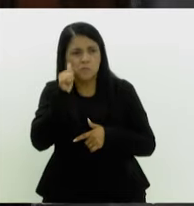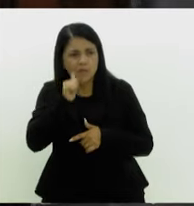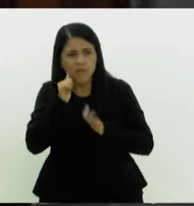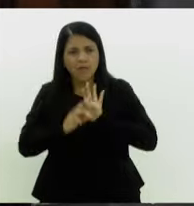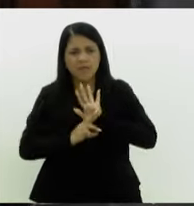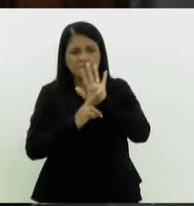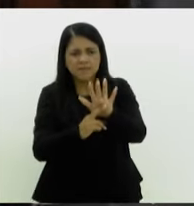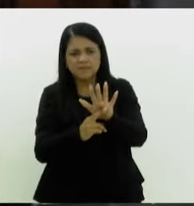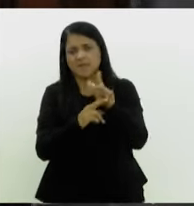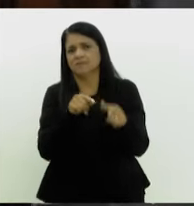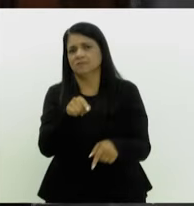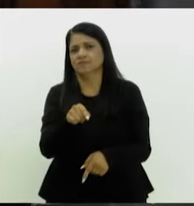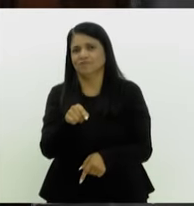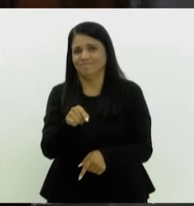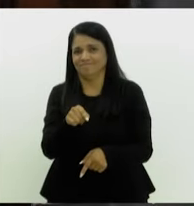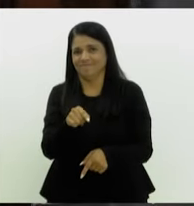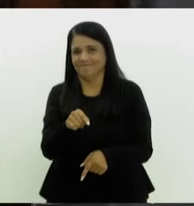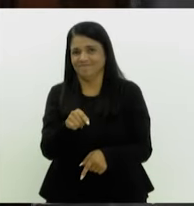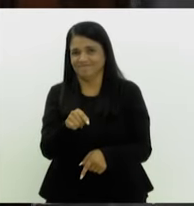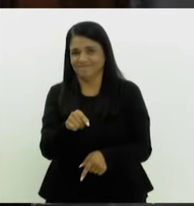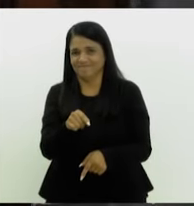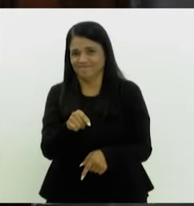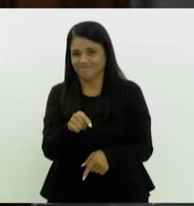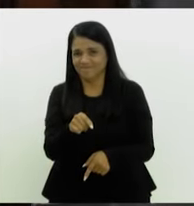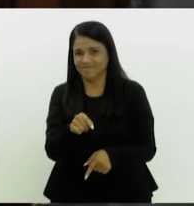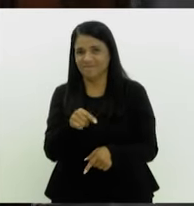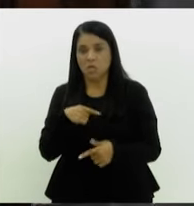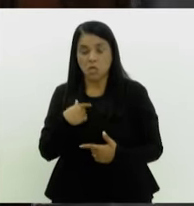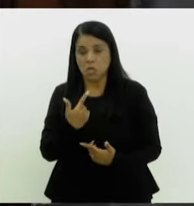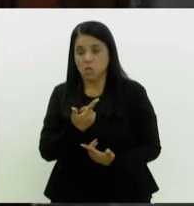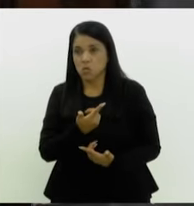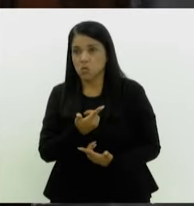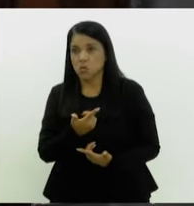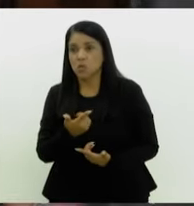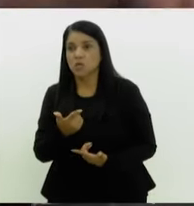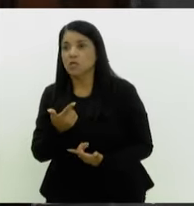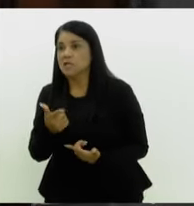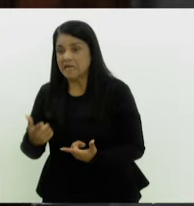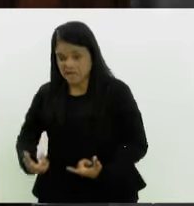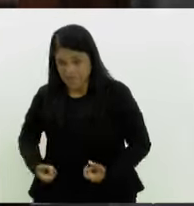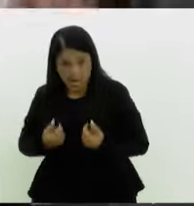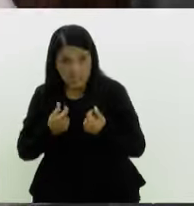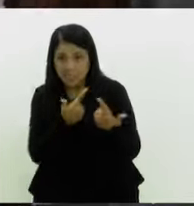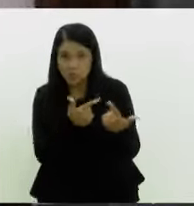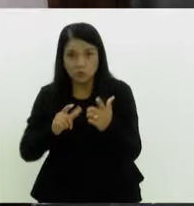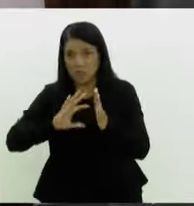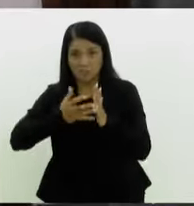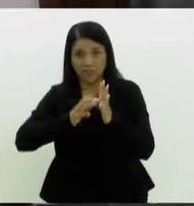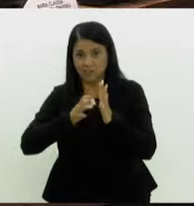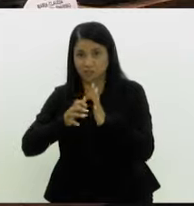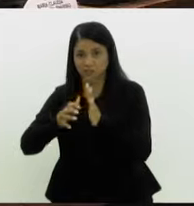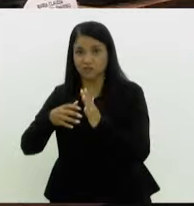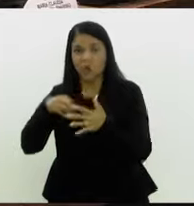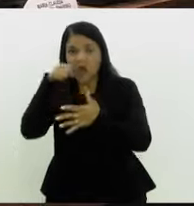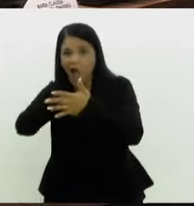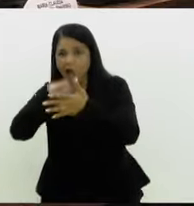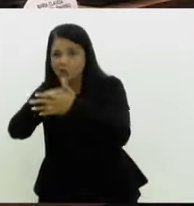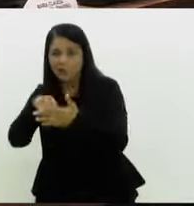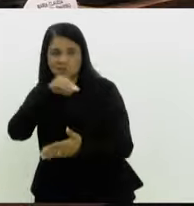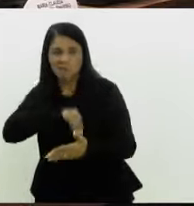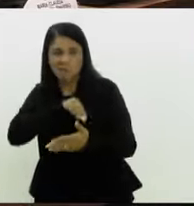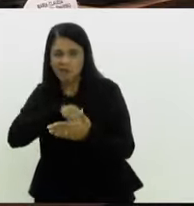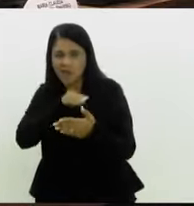é muito menor do que o Ines a ela câncer não tem partido a luta pela dignidade salarial não tem